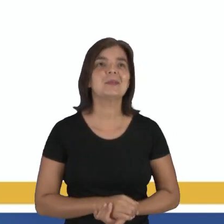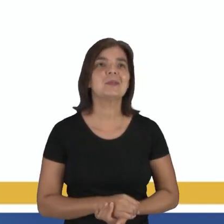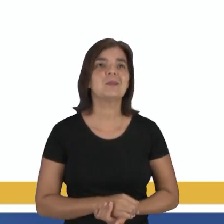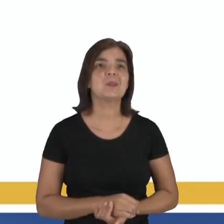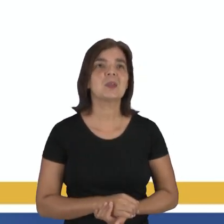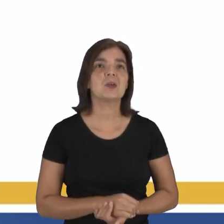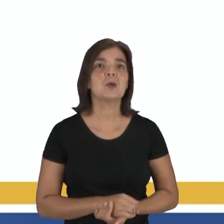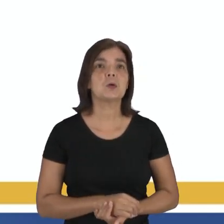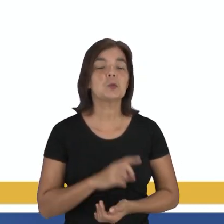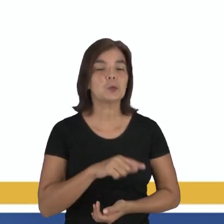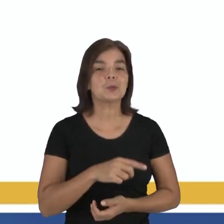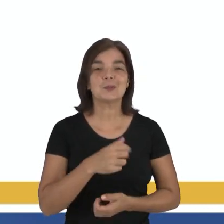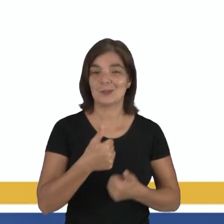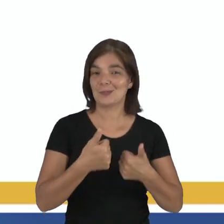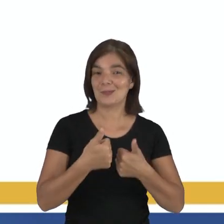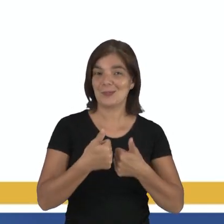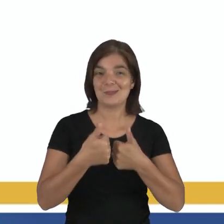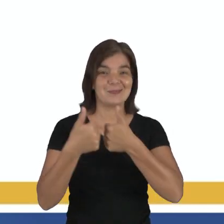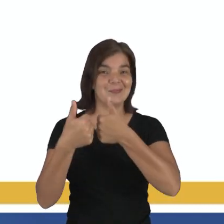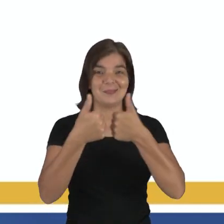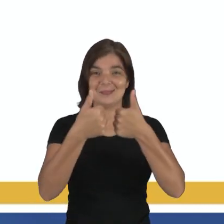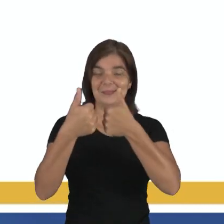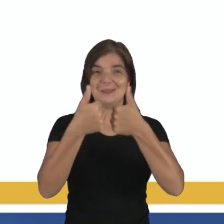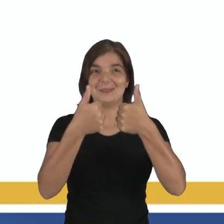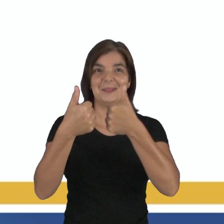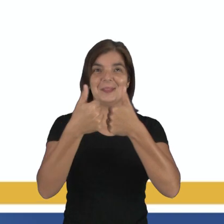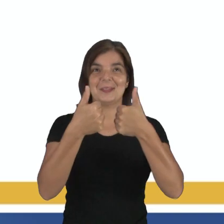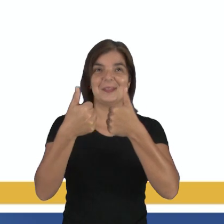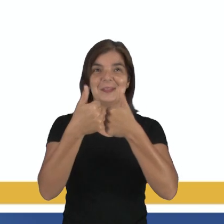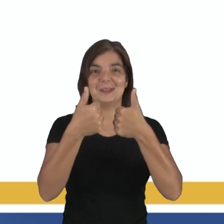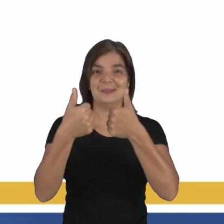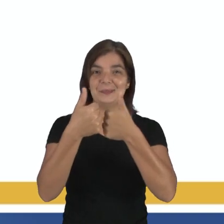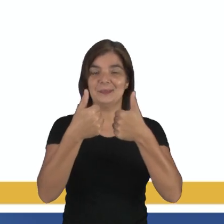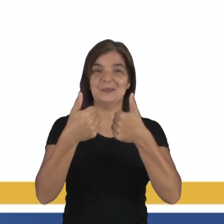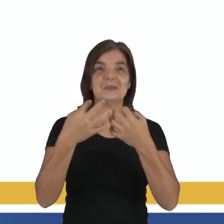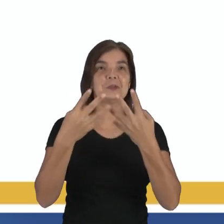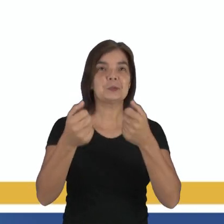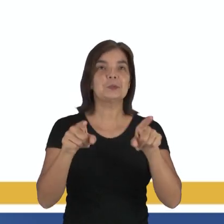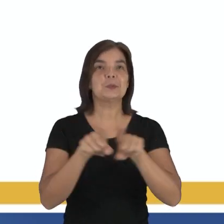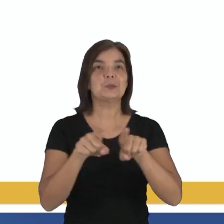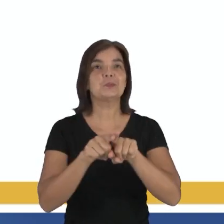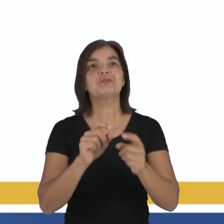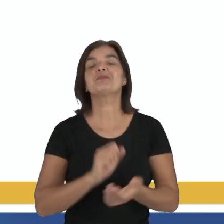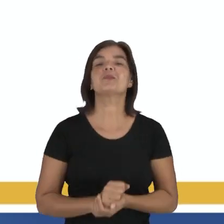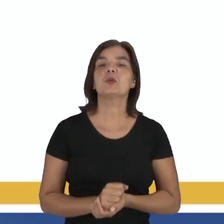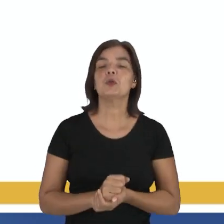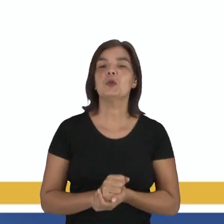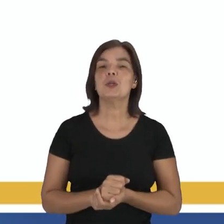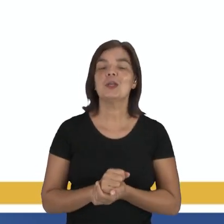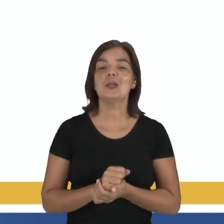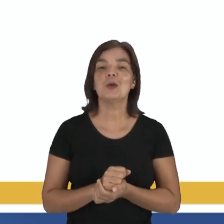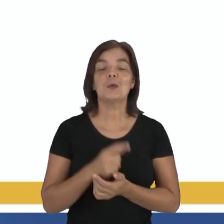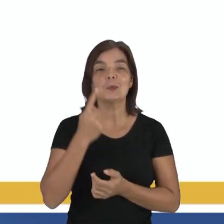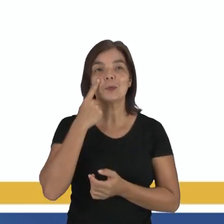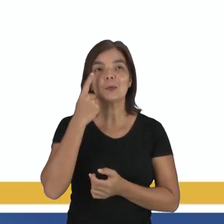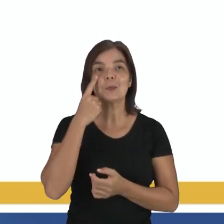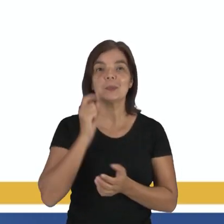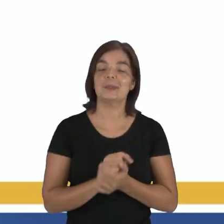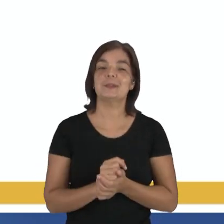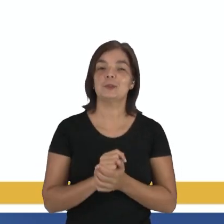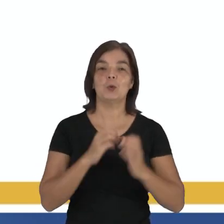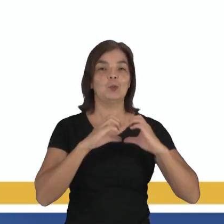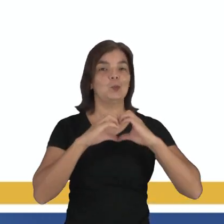E a pessoa responde com emojis, com a mãozinha que indica tudo e outro emoji